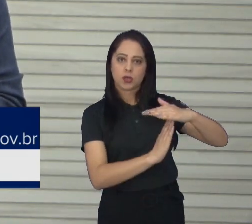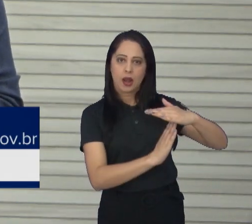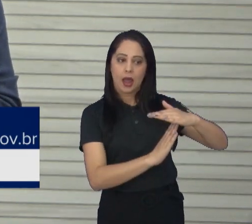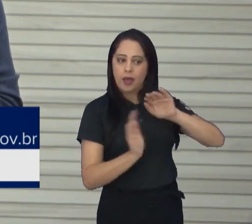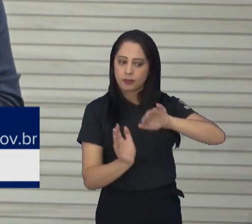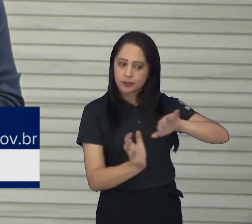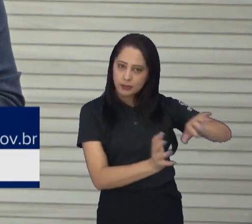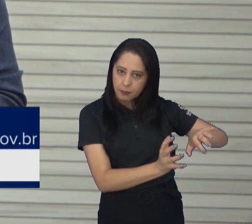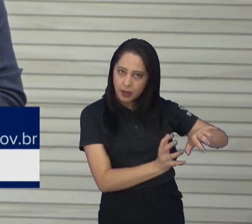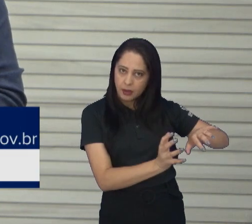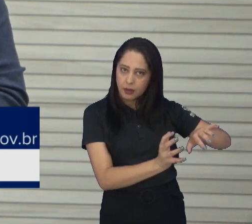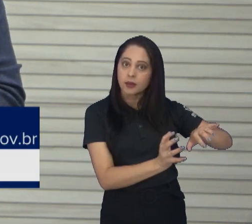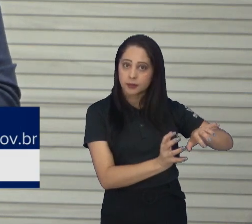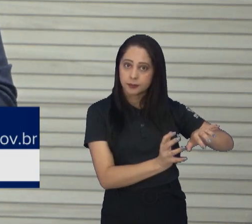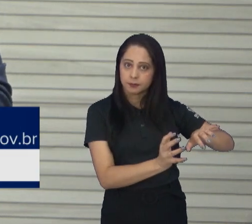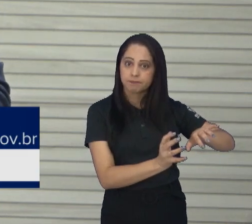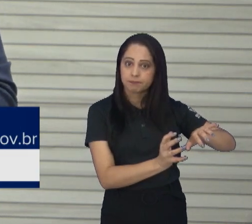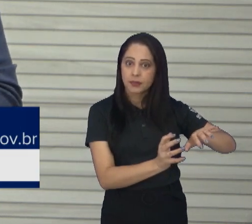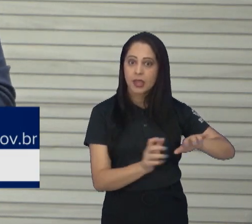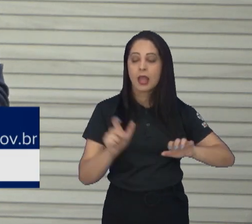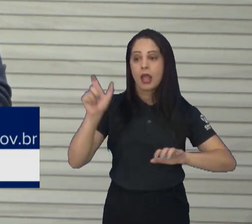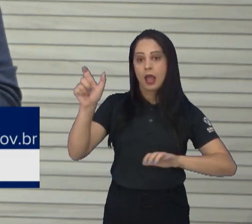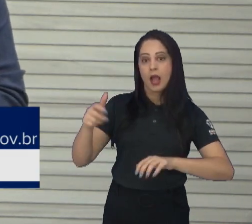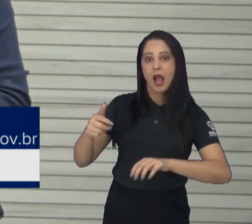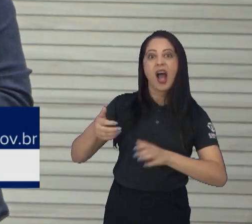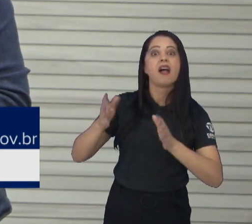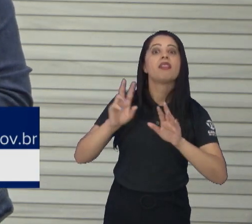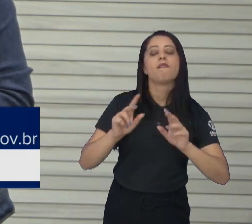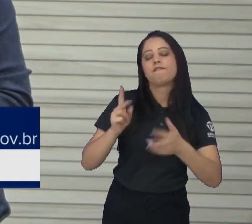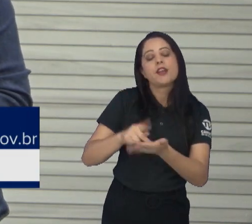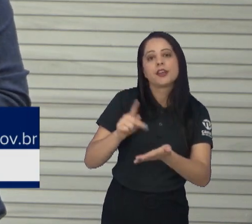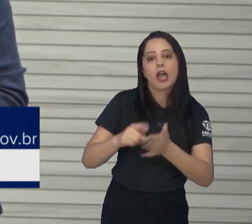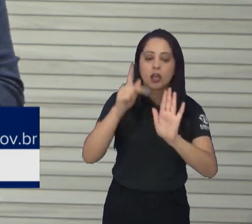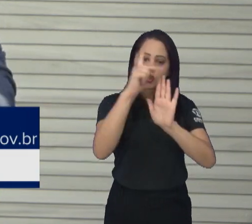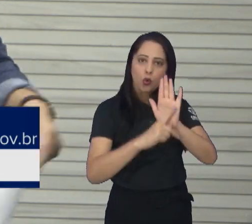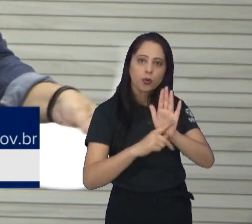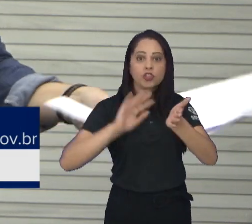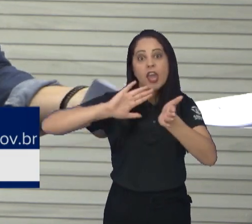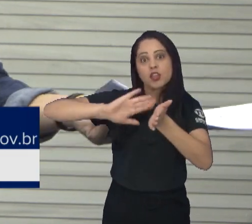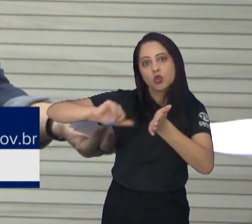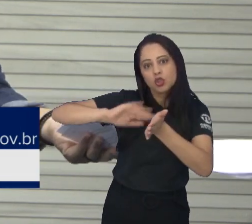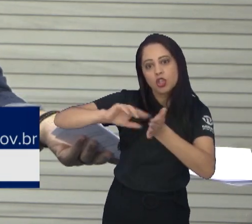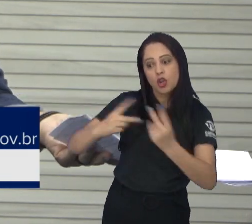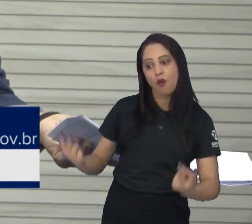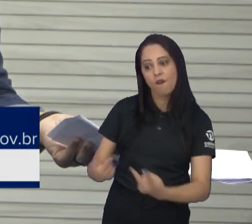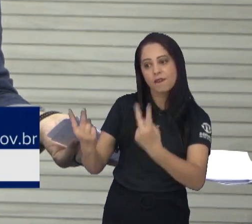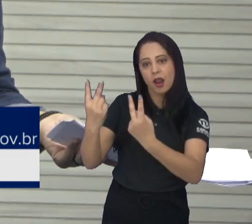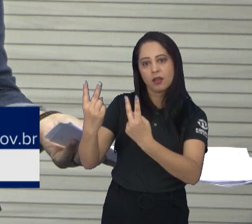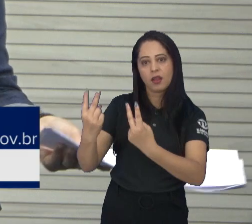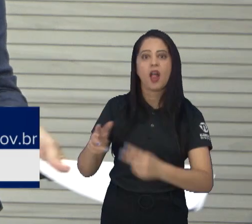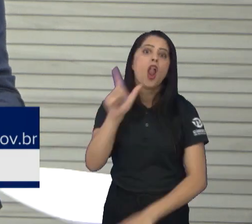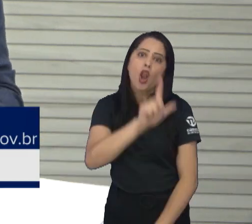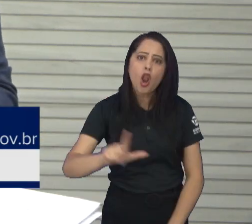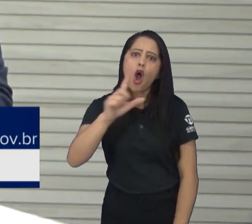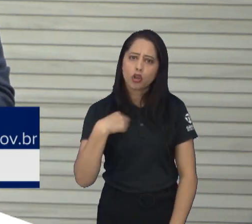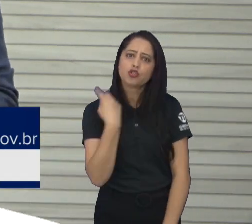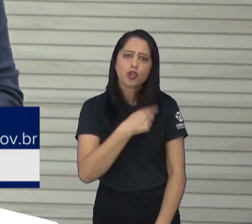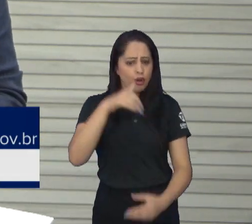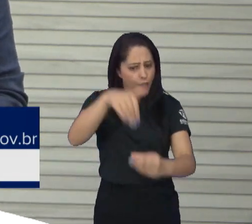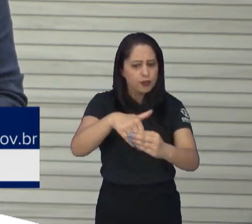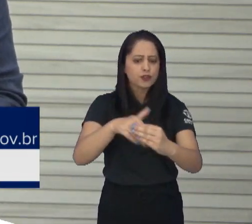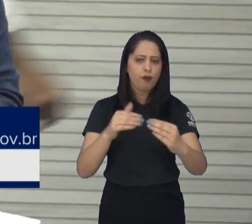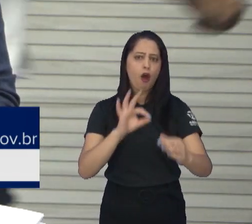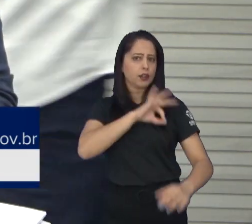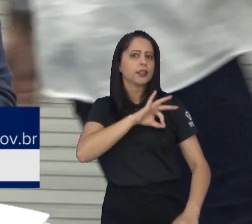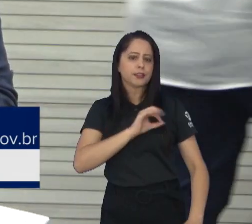Esse projeto não contempla. Na verdade, o projeto tirou a valorização dos professores. Porque, claro que nós vamos votar o piso. Mas a valorização